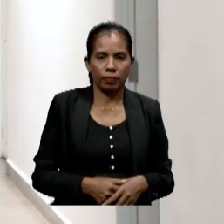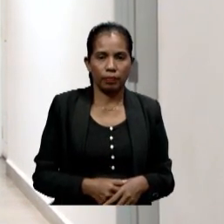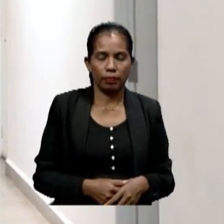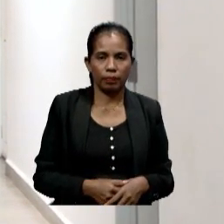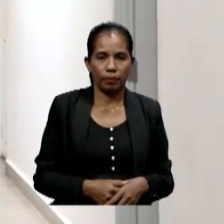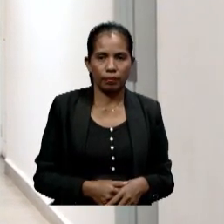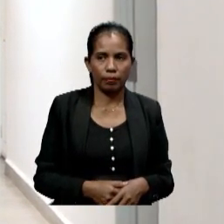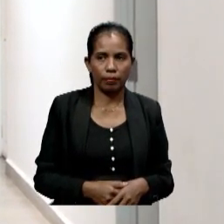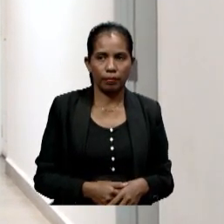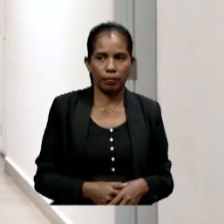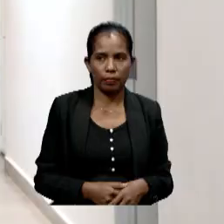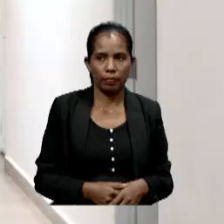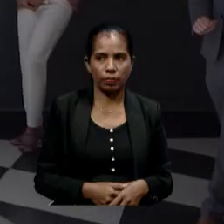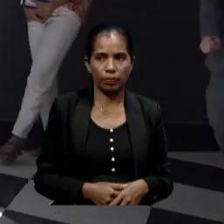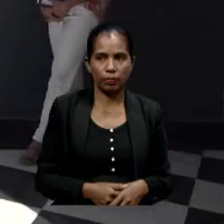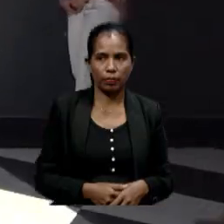that timeline.